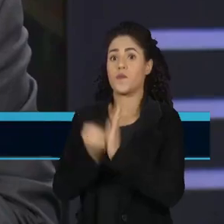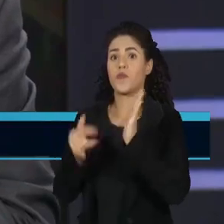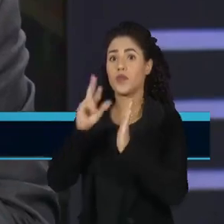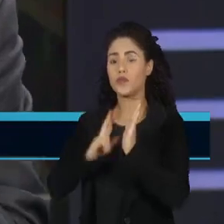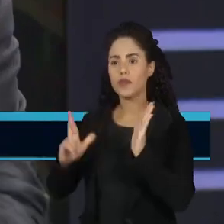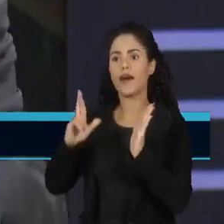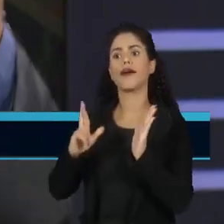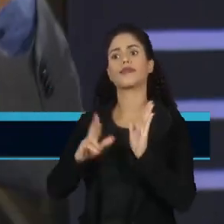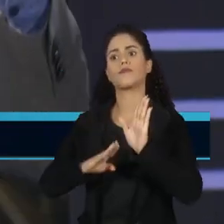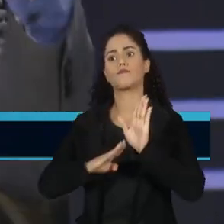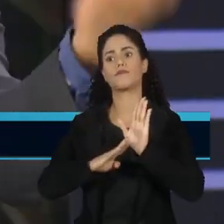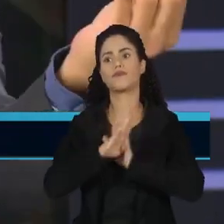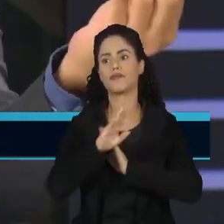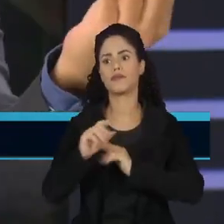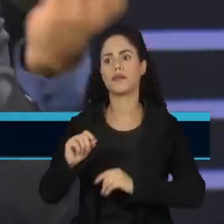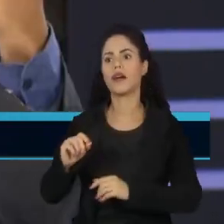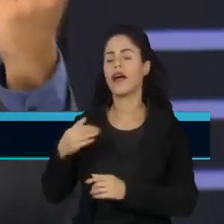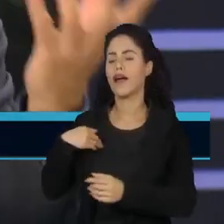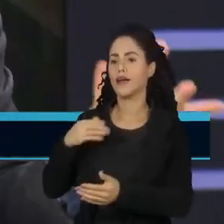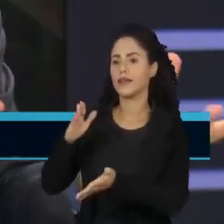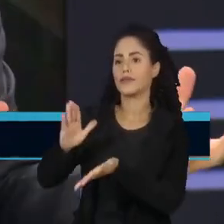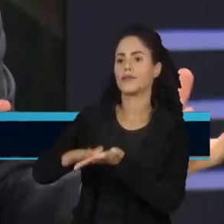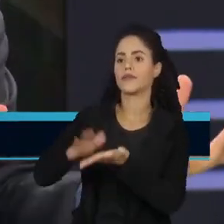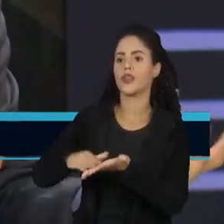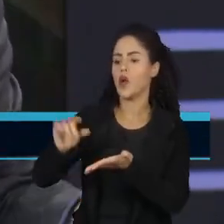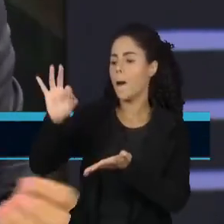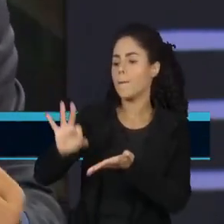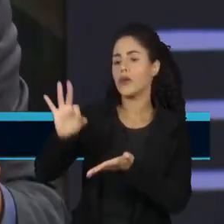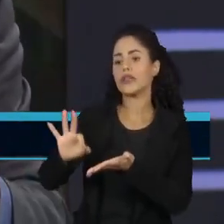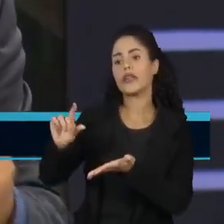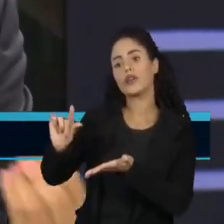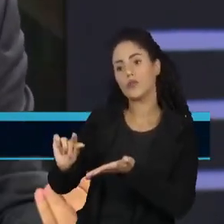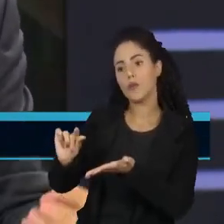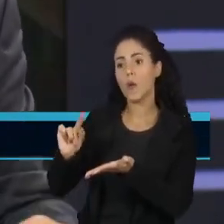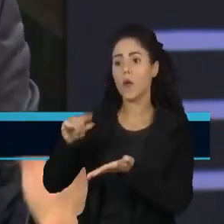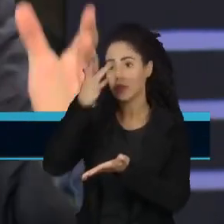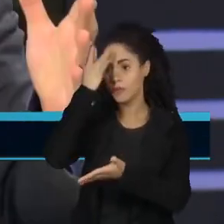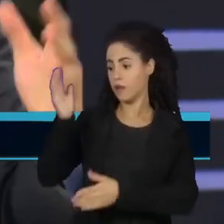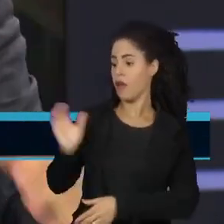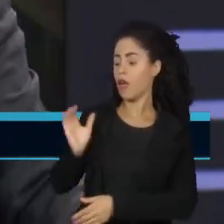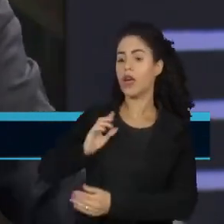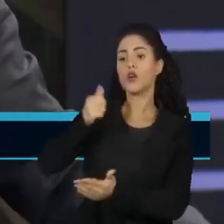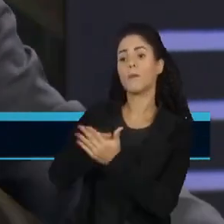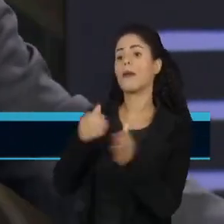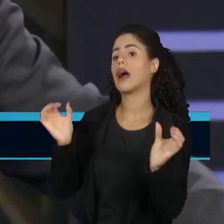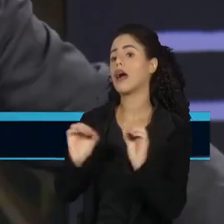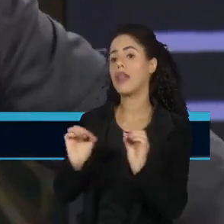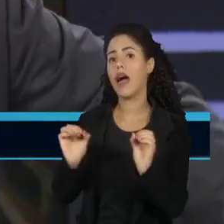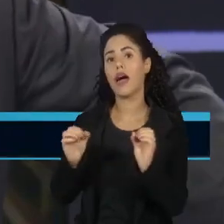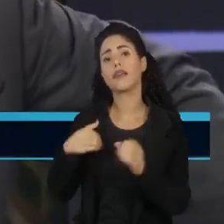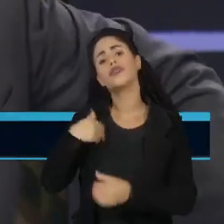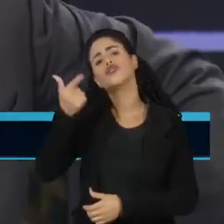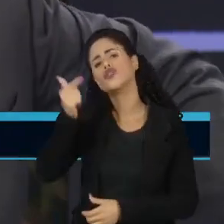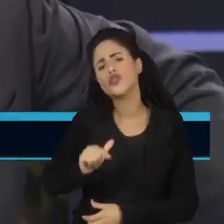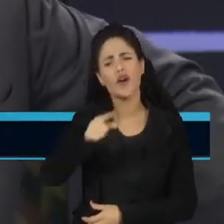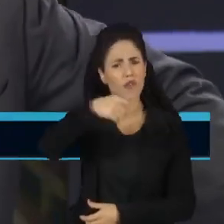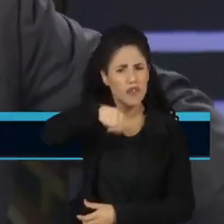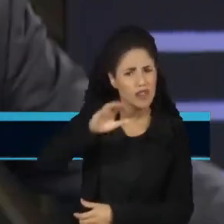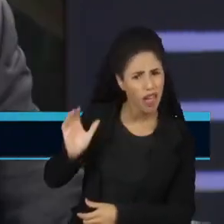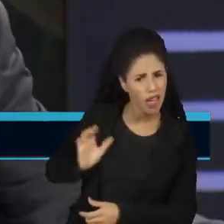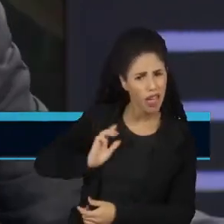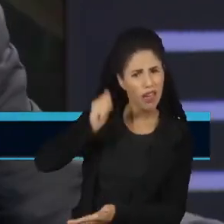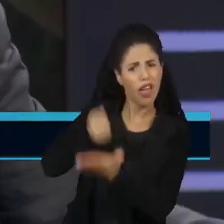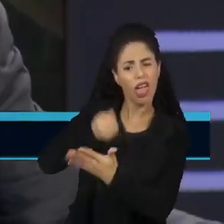regressivo ele cobra pouco porcentualmente falando dos Super ricos novamente super rico não é você que